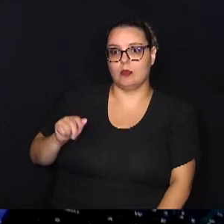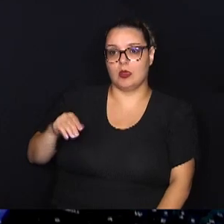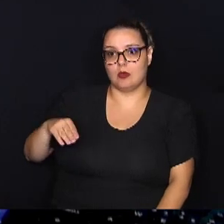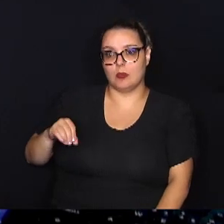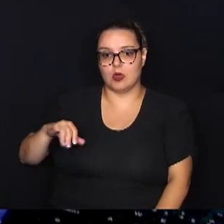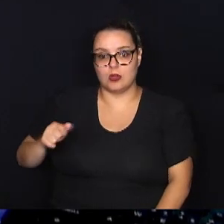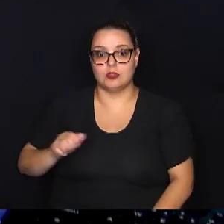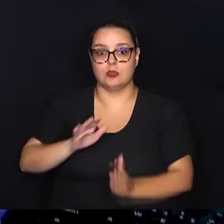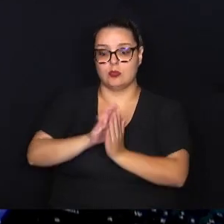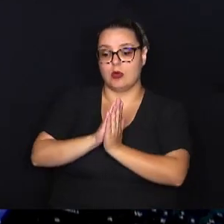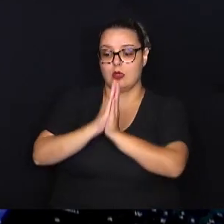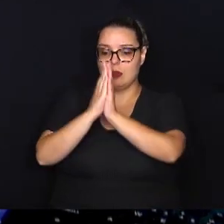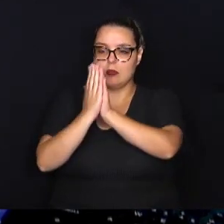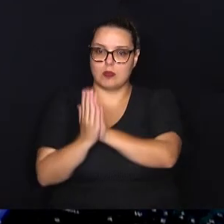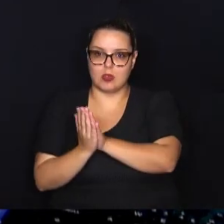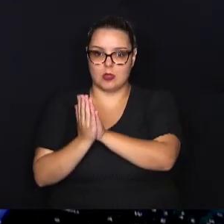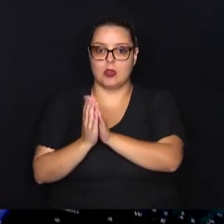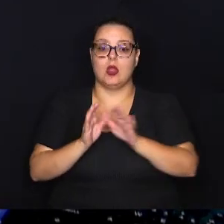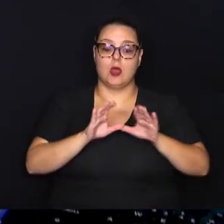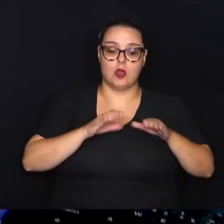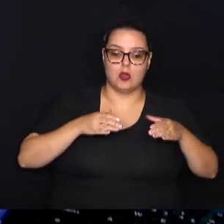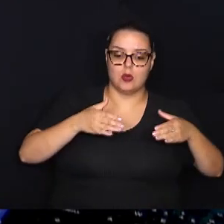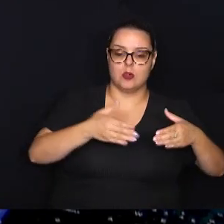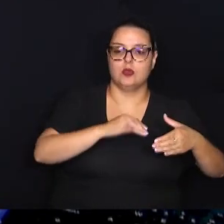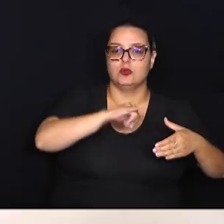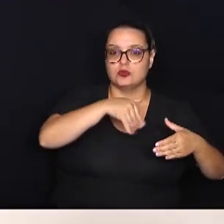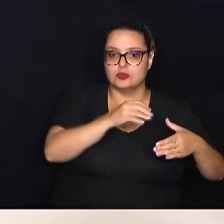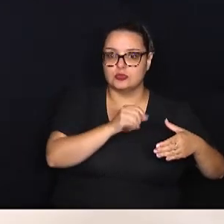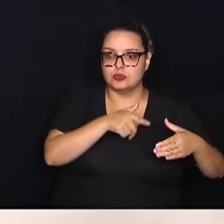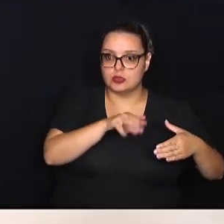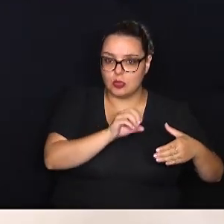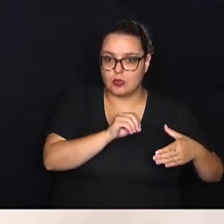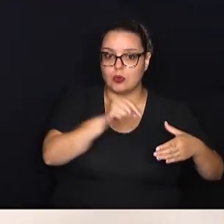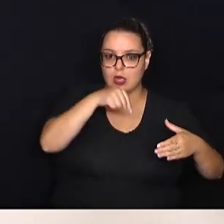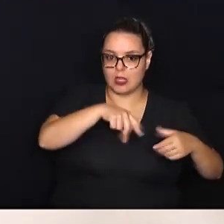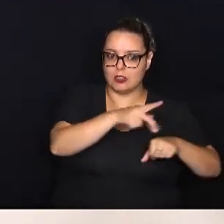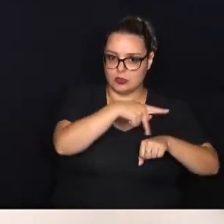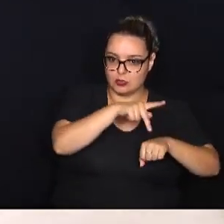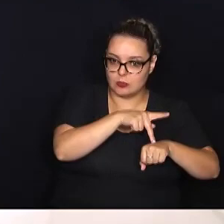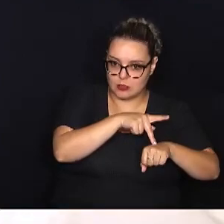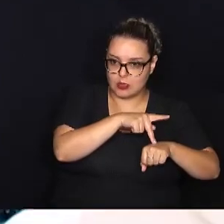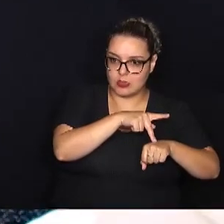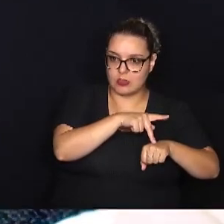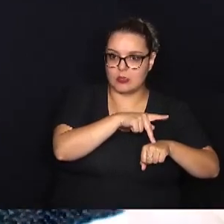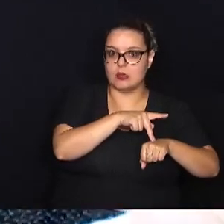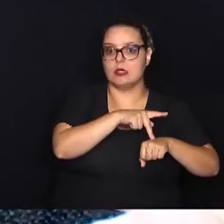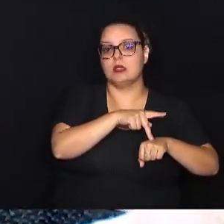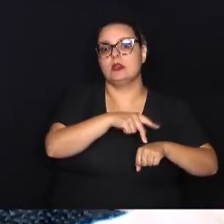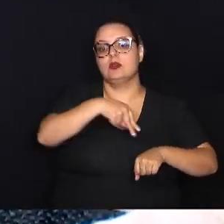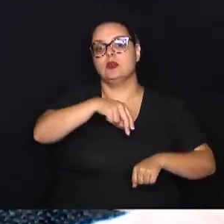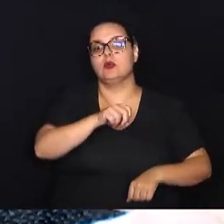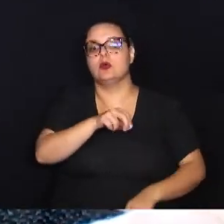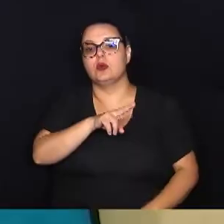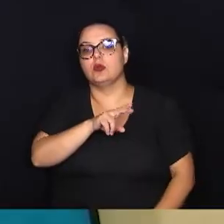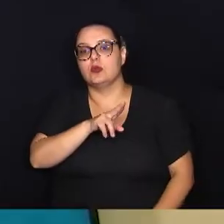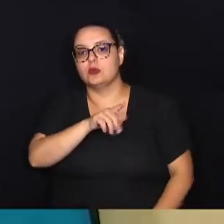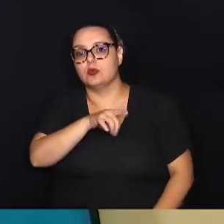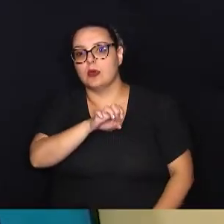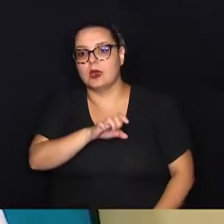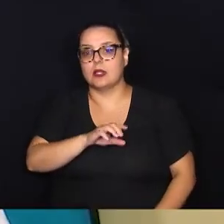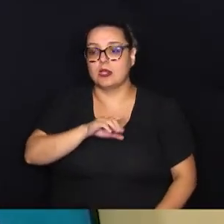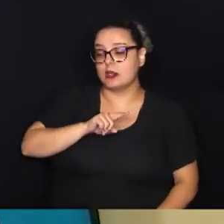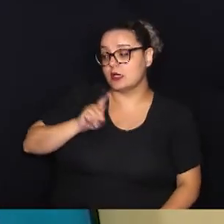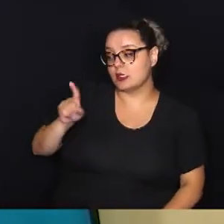intercâmbio cultural entre a comunidade João Godito Ribeiro aqui no país, KIF na Noruega e Mono em Moçambique.